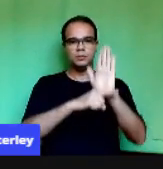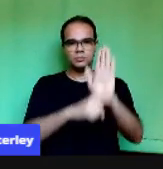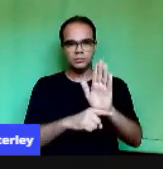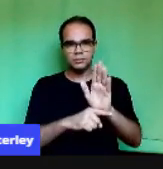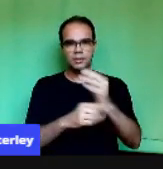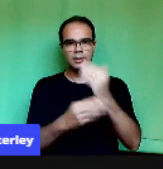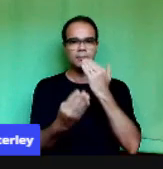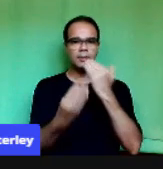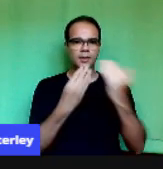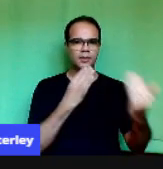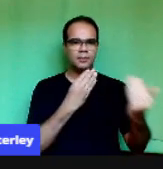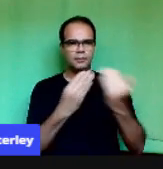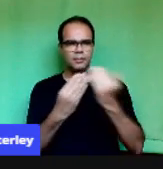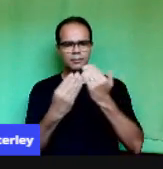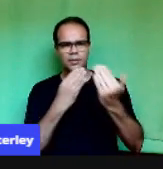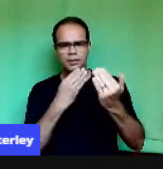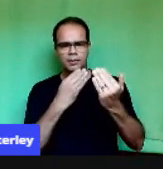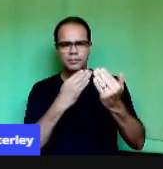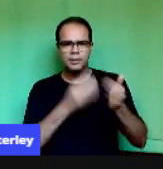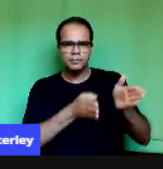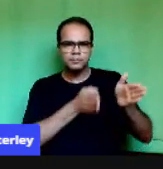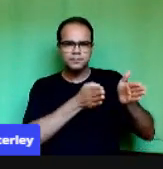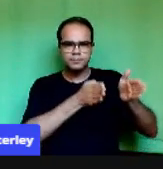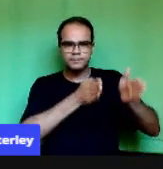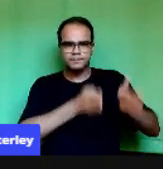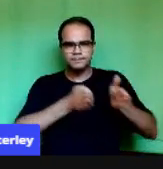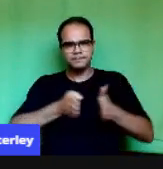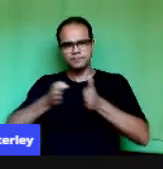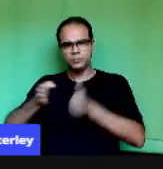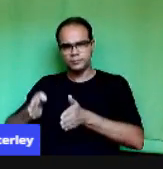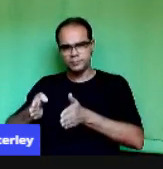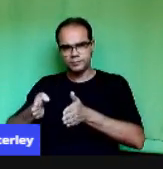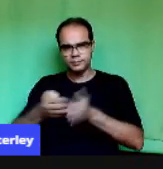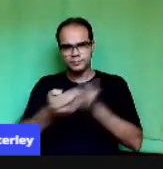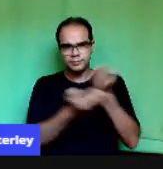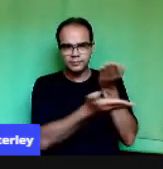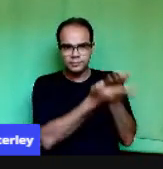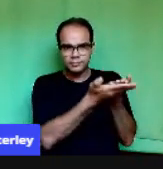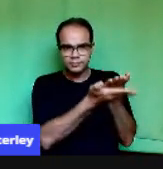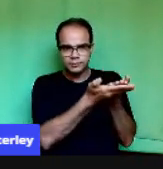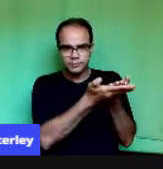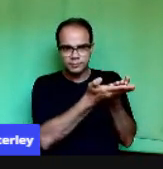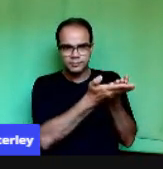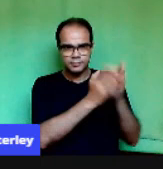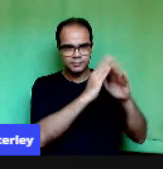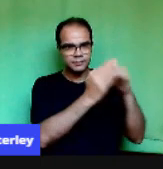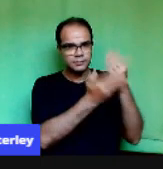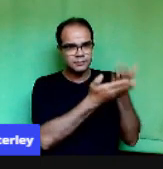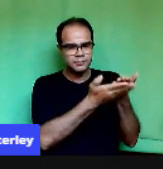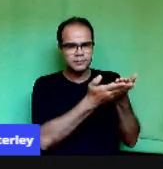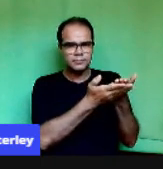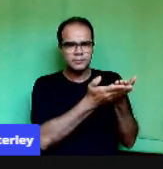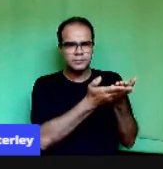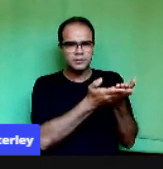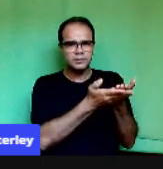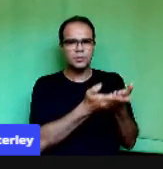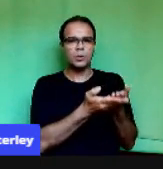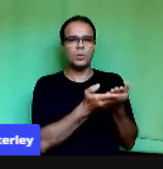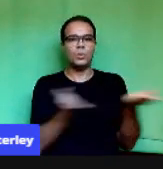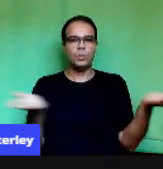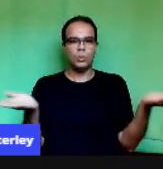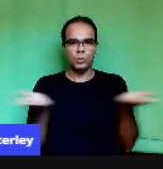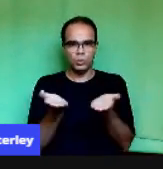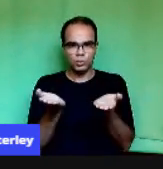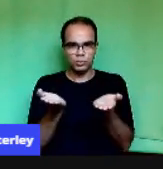a organização do trabalho pedagógico das escolas do campus na atual conjuntura. E também terá os